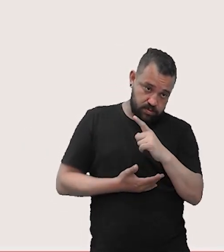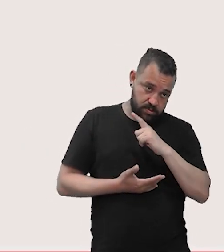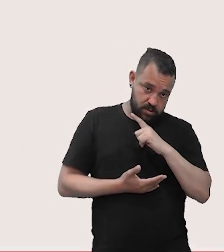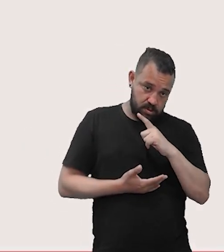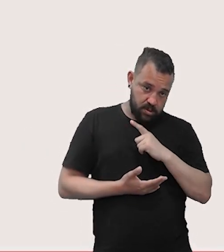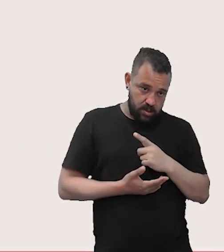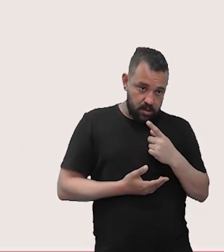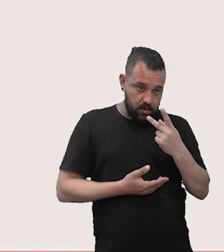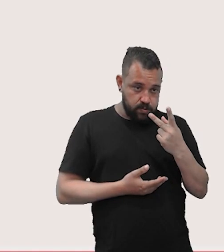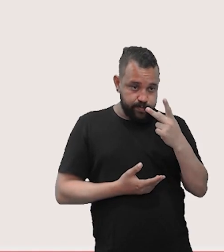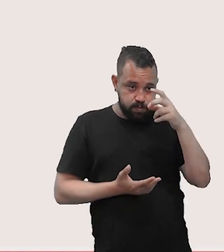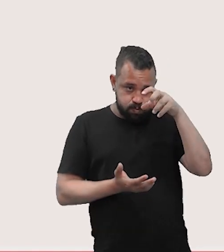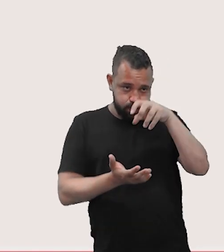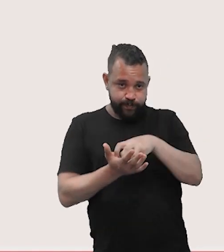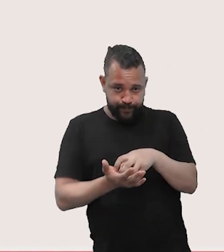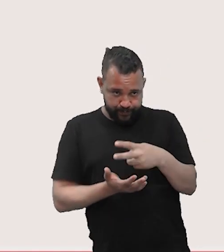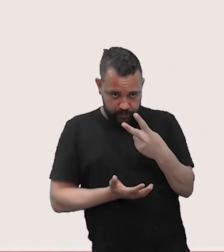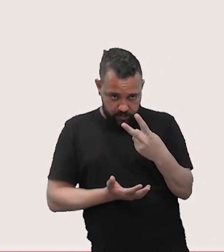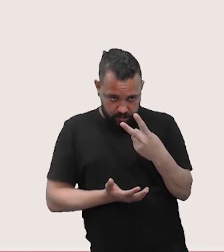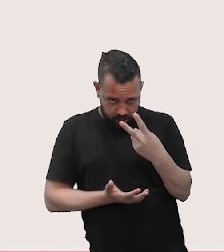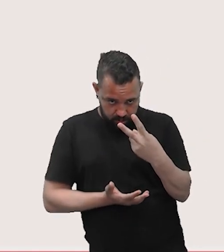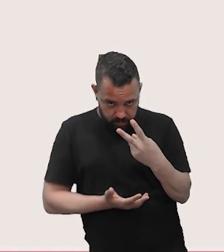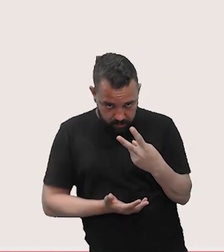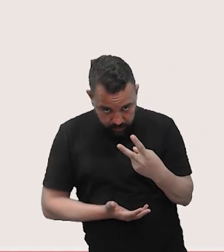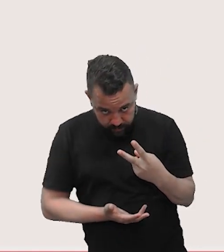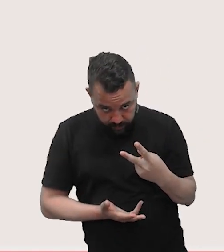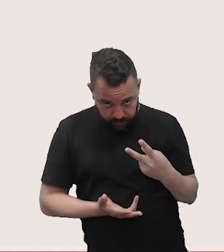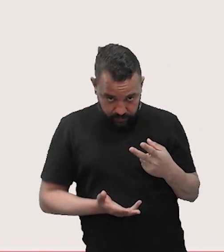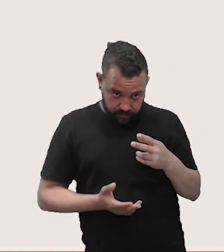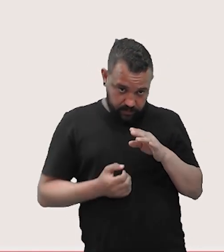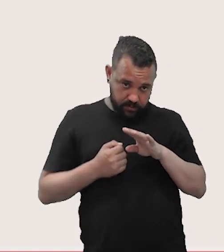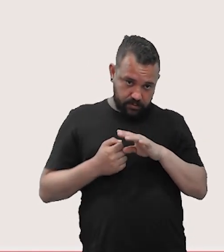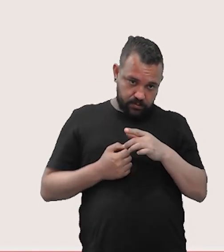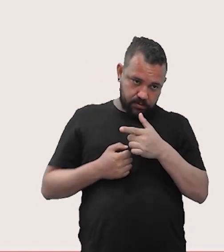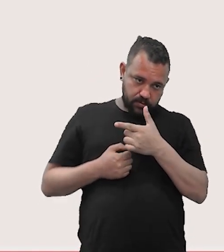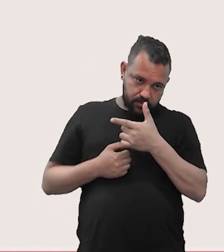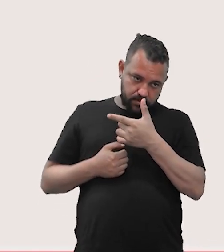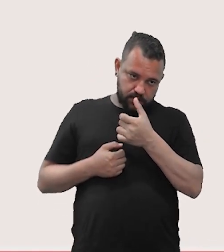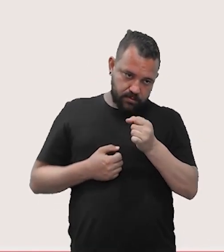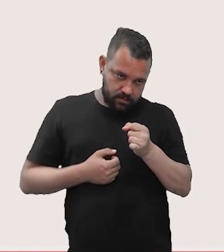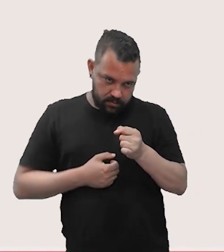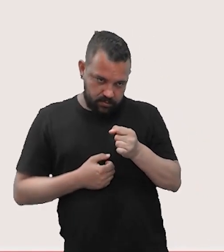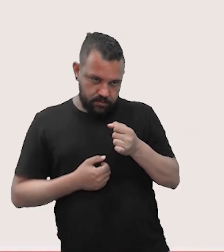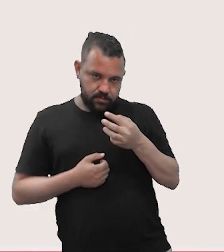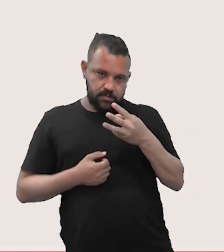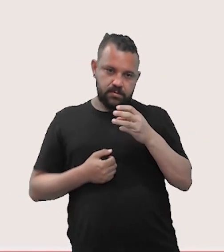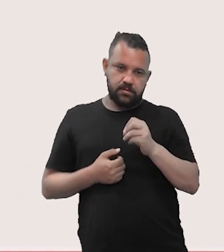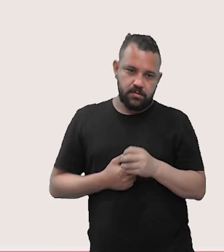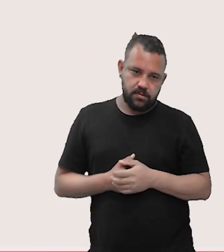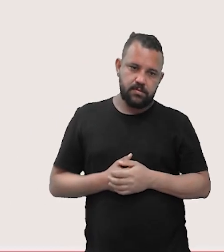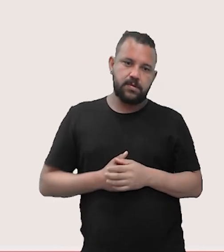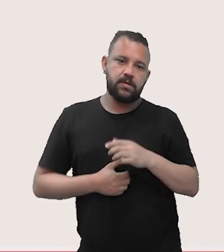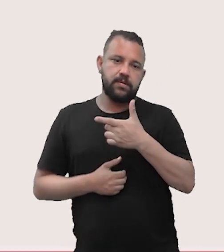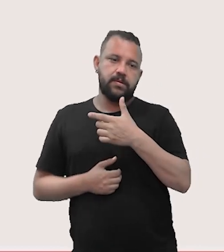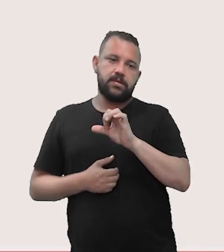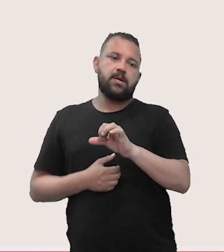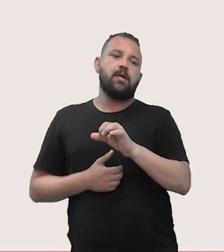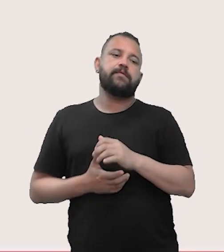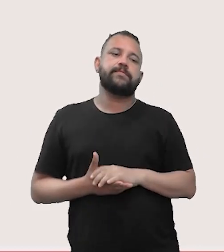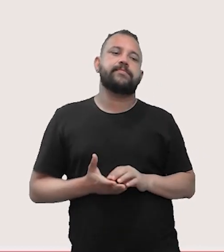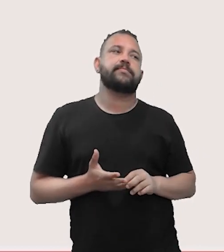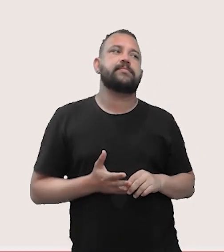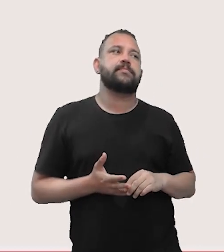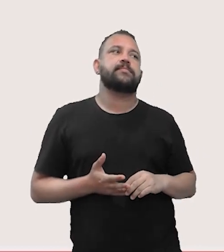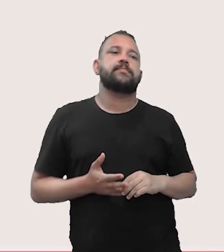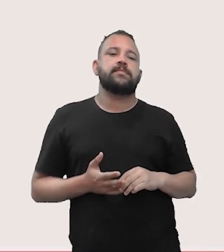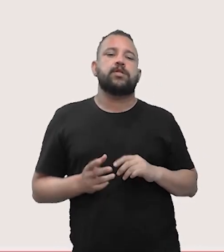números centrais. Então, observe que a mediana vai ser a média aritmética desses dois números centrais. No caso, eu vou